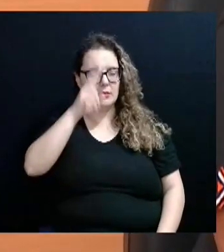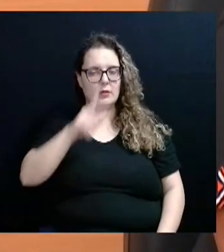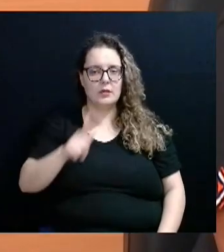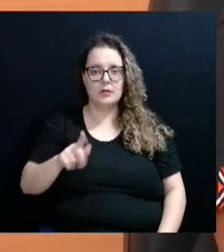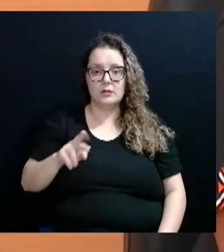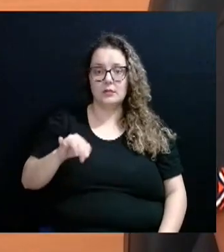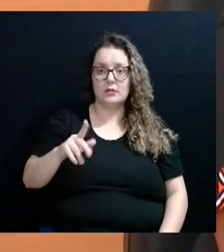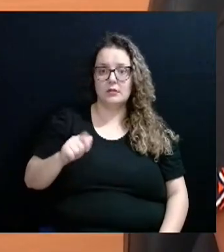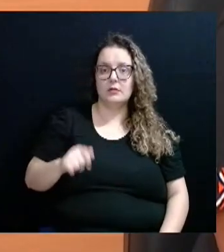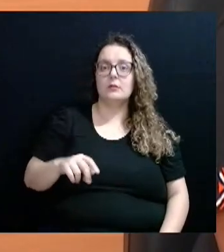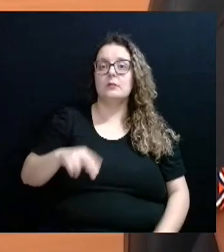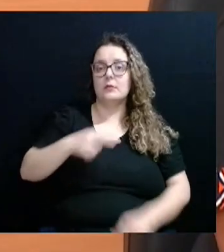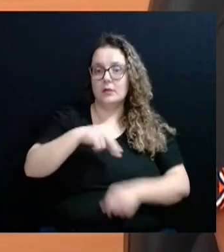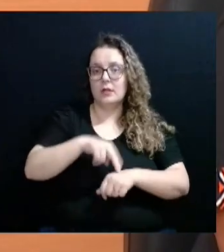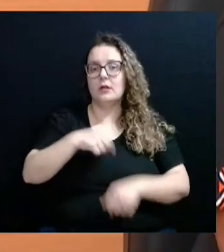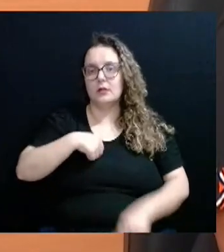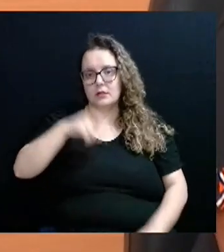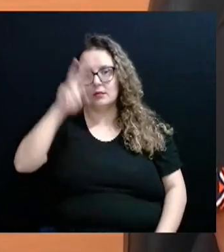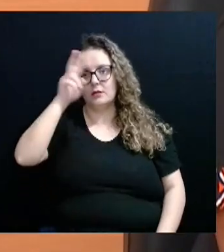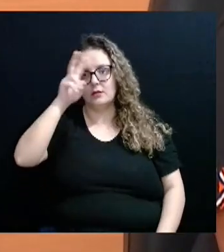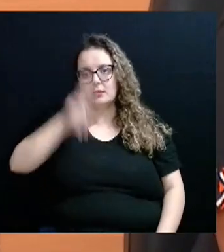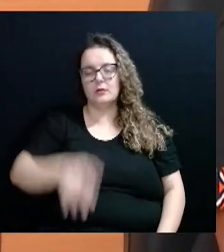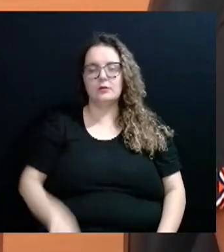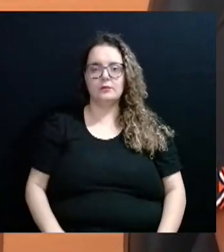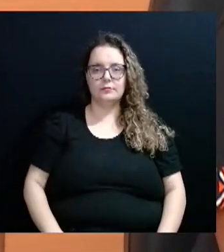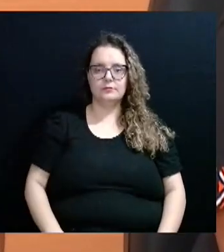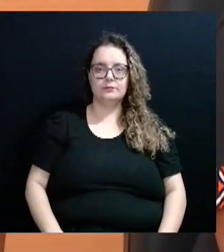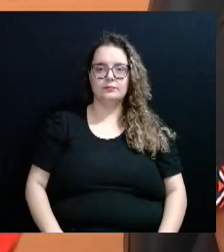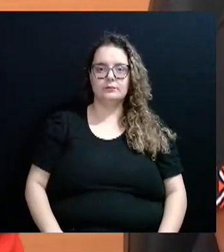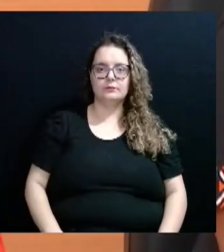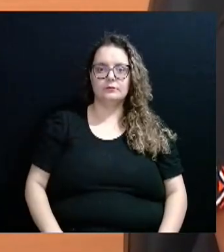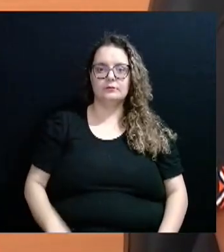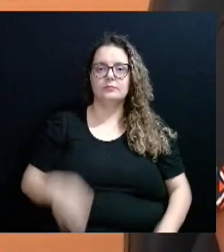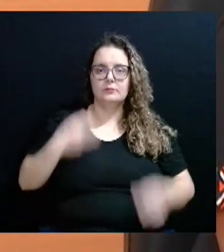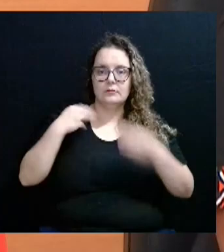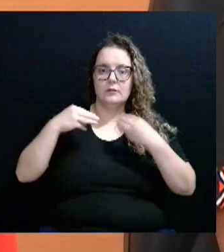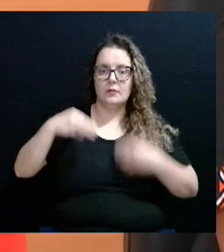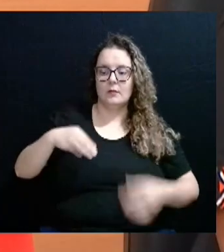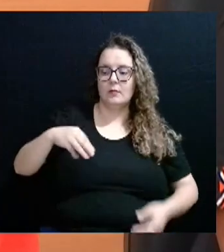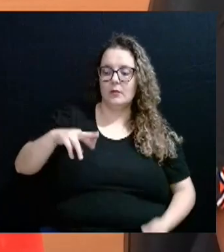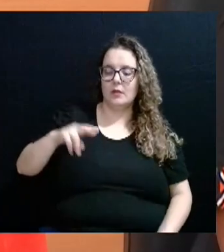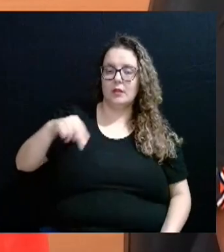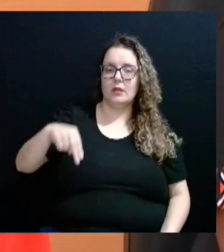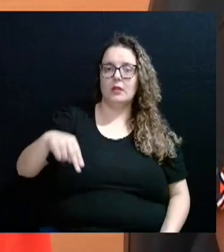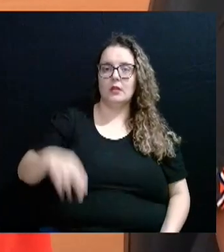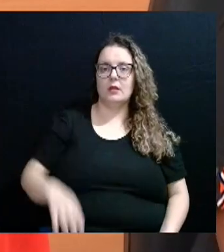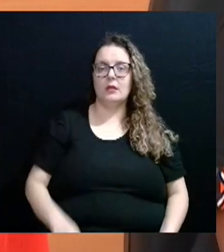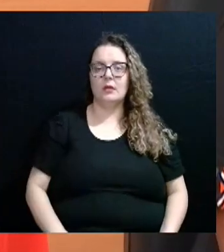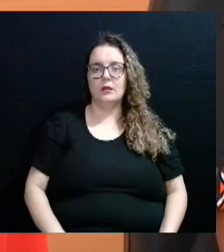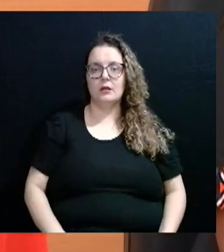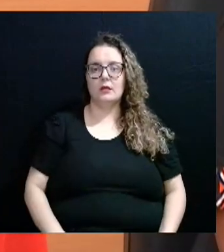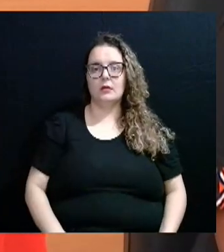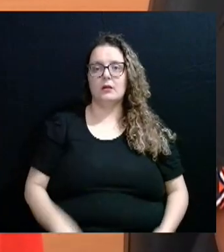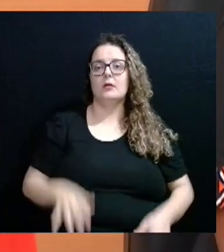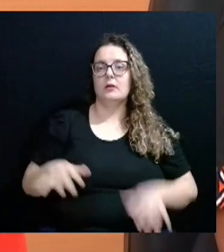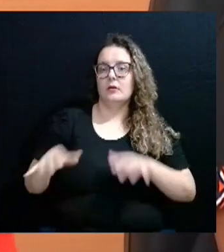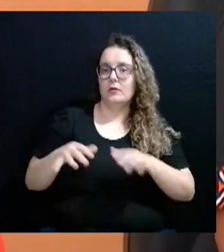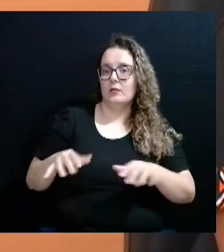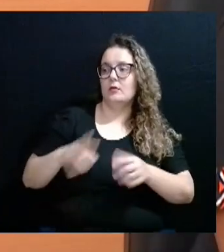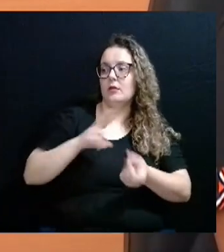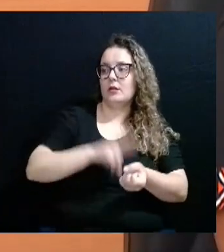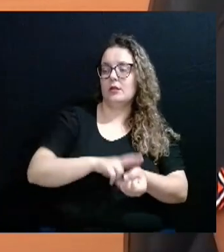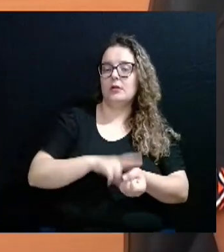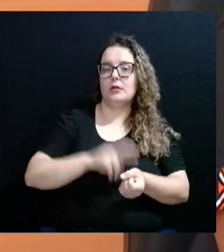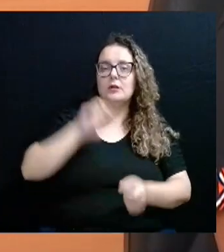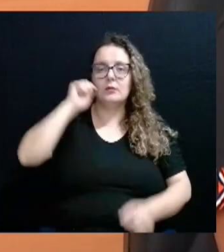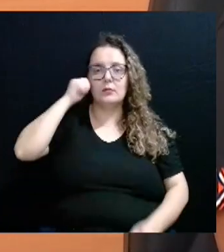lembro. Tinha uma música do MRN, que era Movimento e Ritmo Negro, que tem aquela